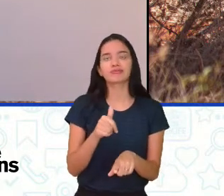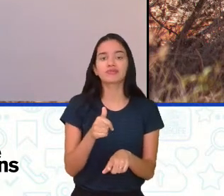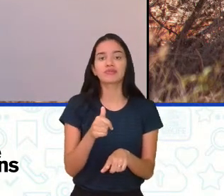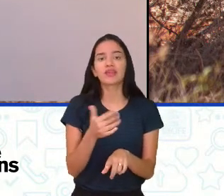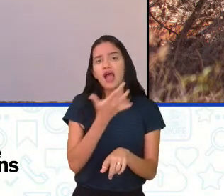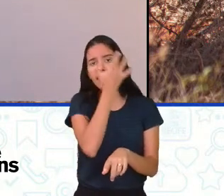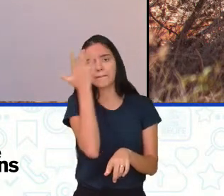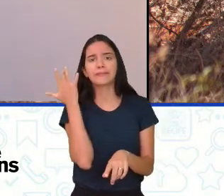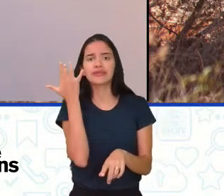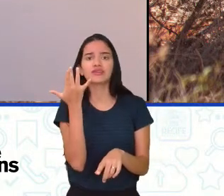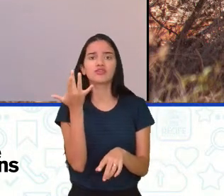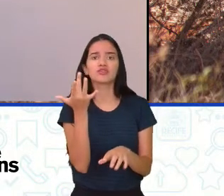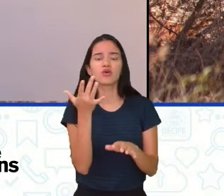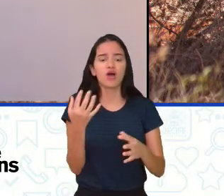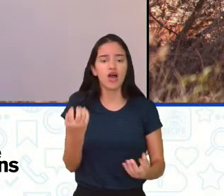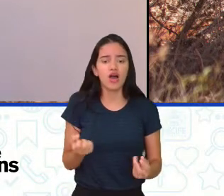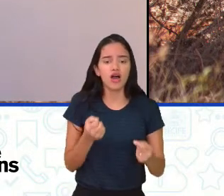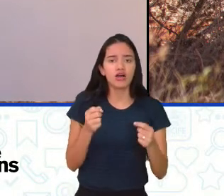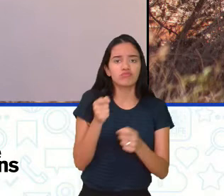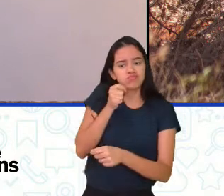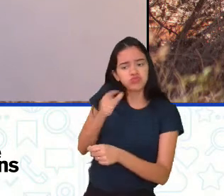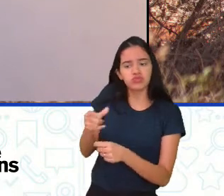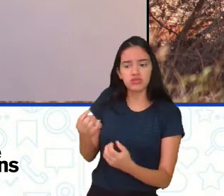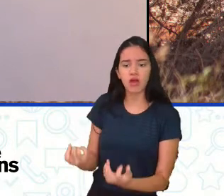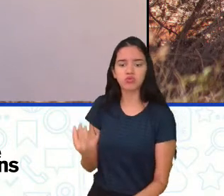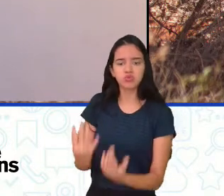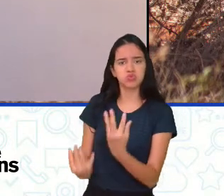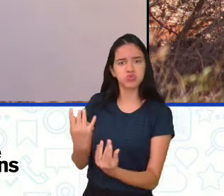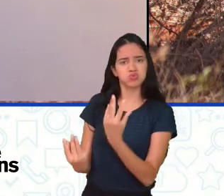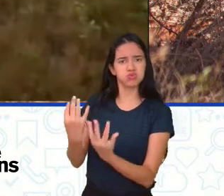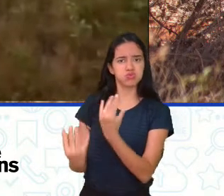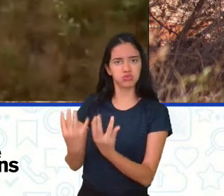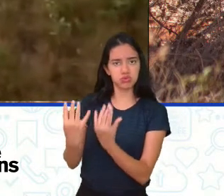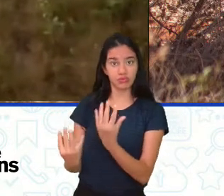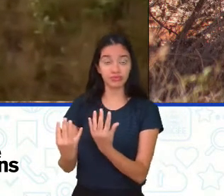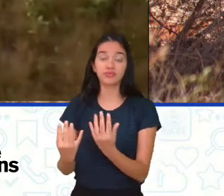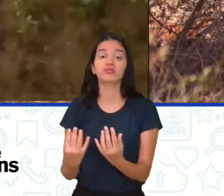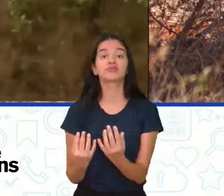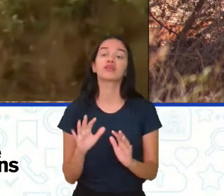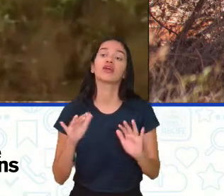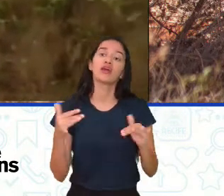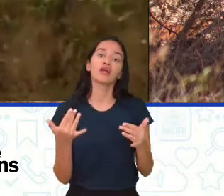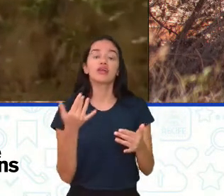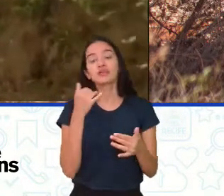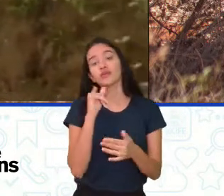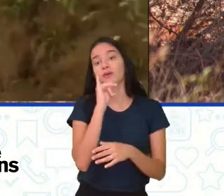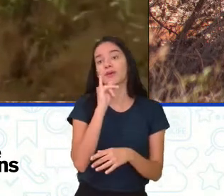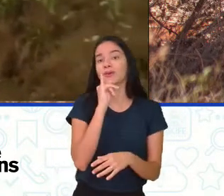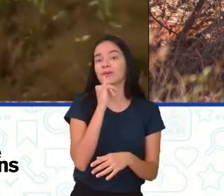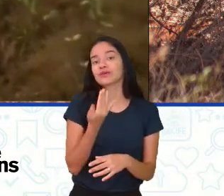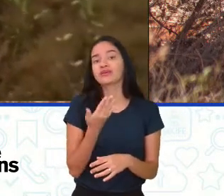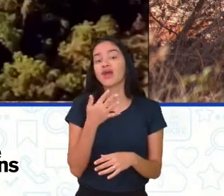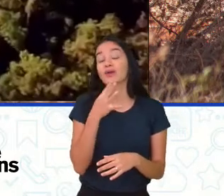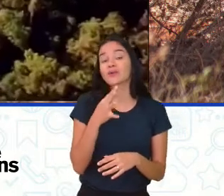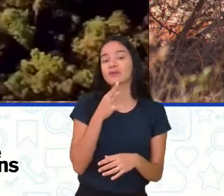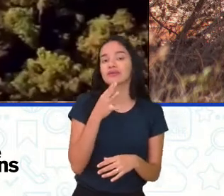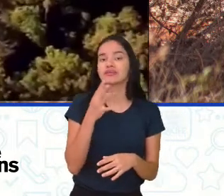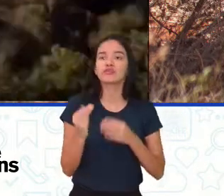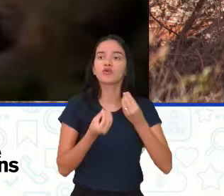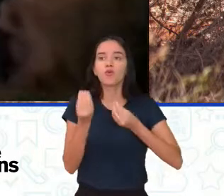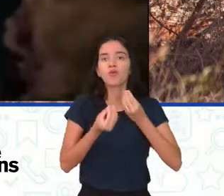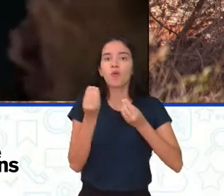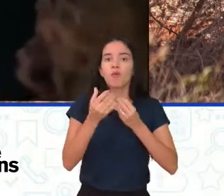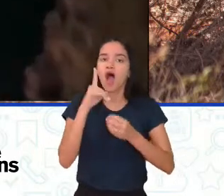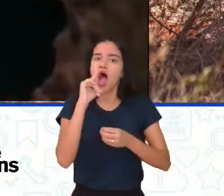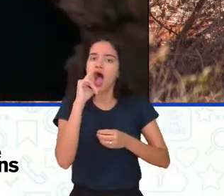Essas pessoas acabam ateando fogo no cerrado e causando esses incêndios florestais. O Cerrado é conhecido como o berço das águas e